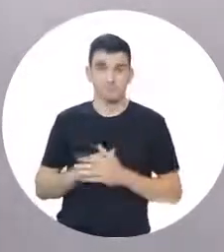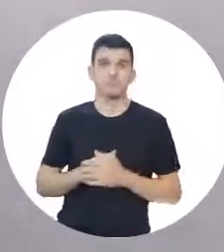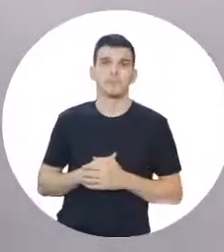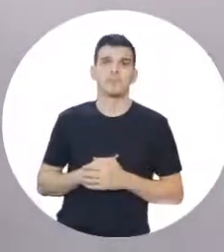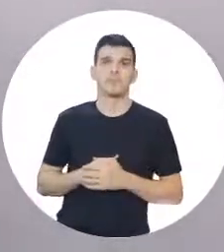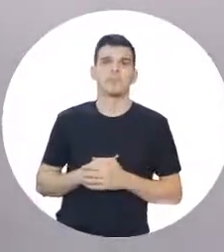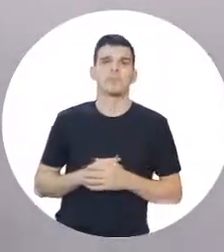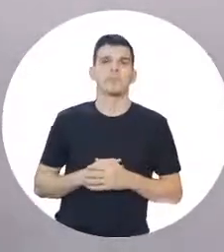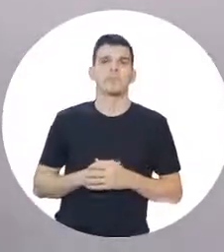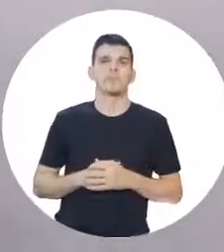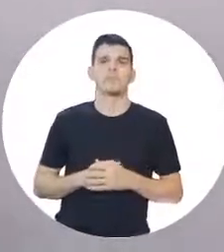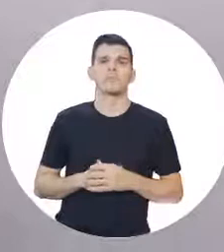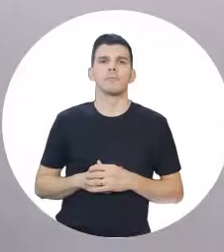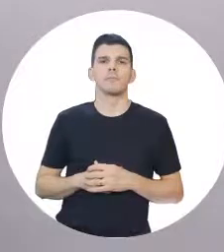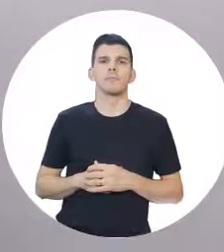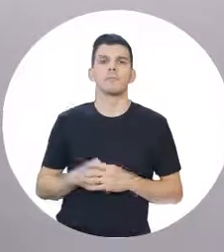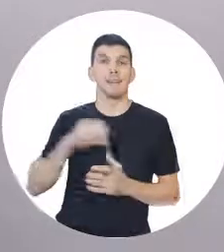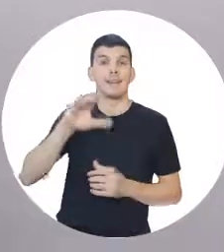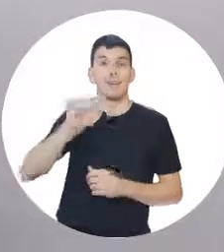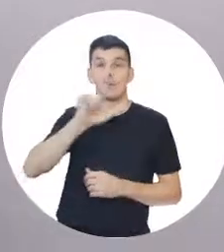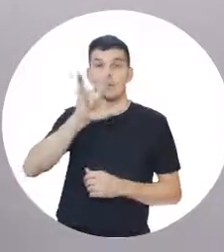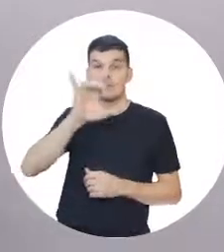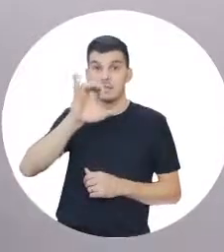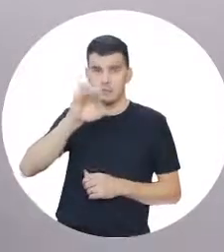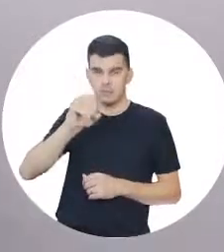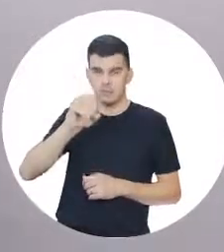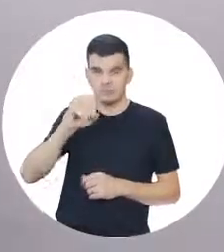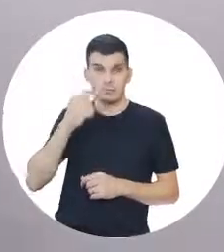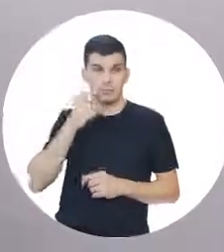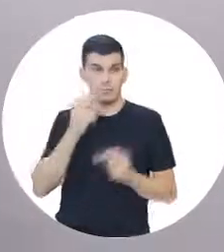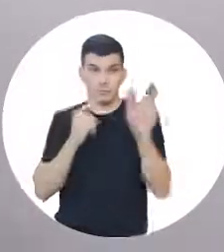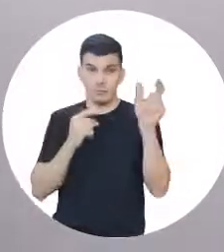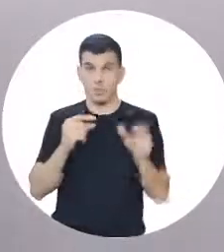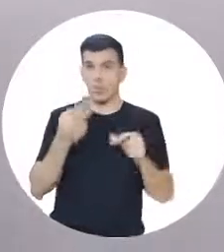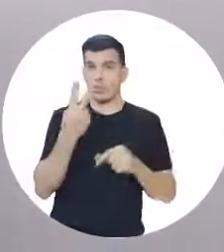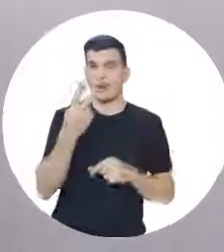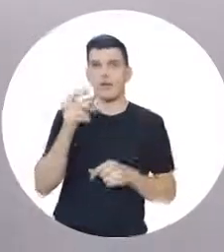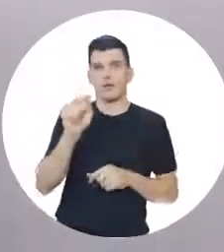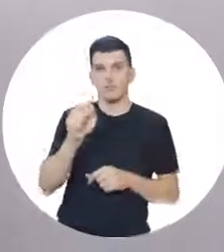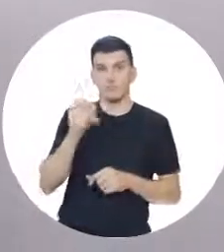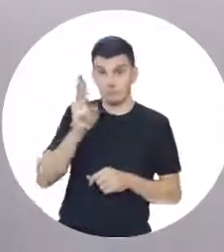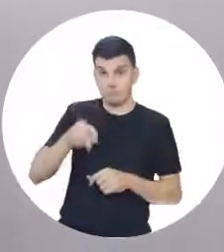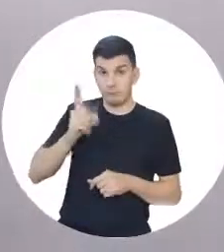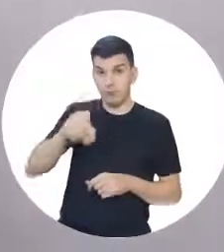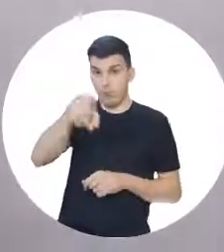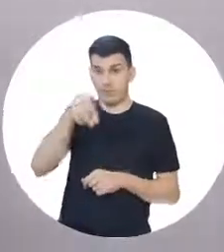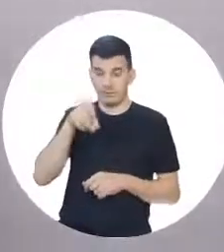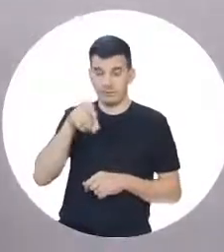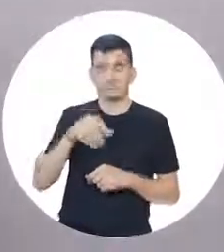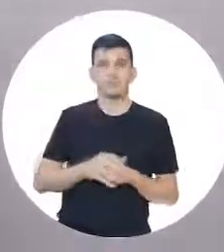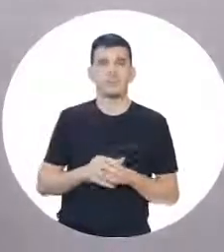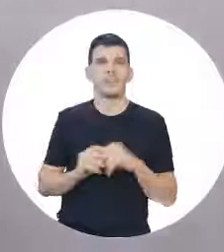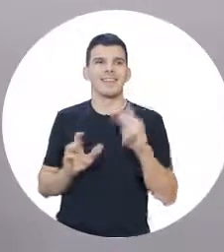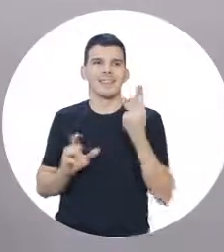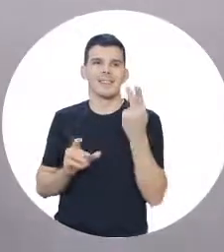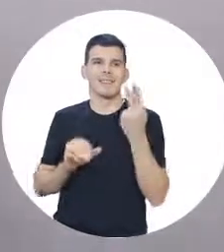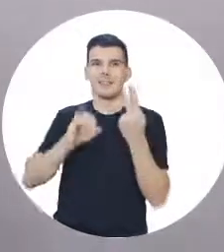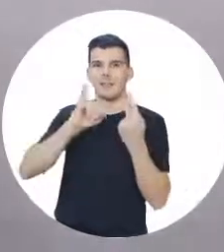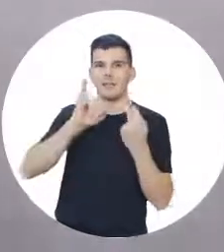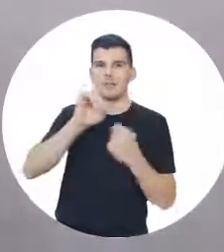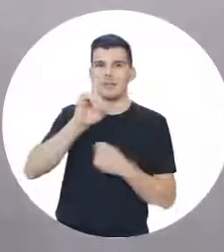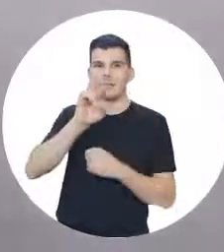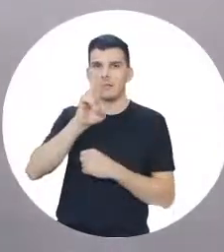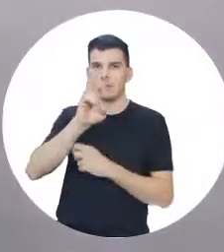correto? Continuando, cálcio, elemento da família 2A, também é Knox fixo,